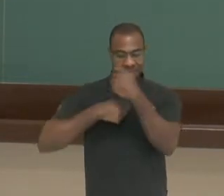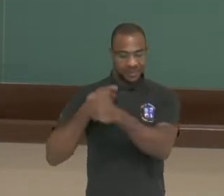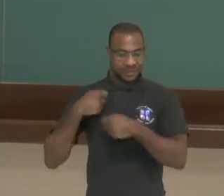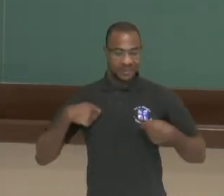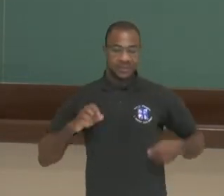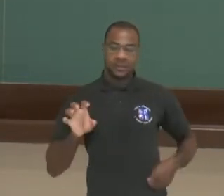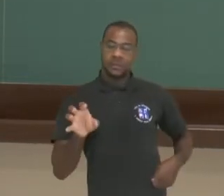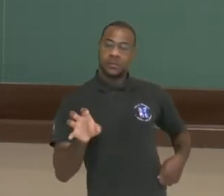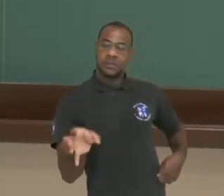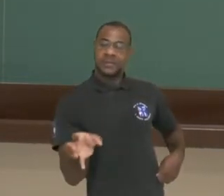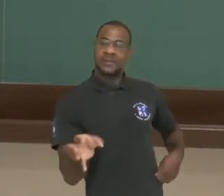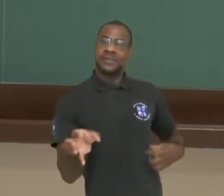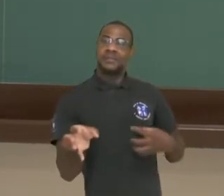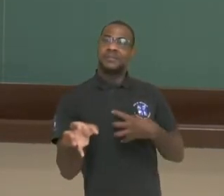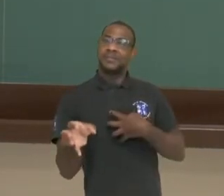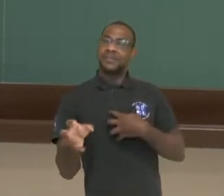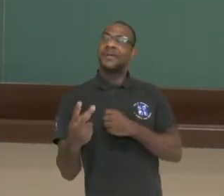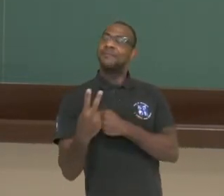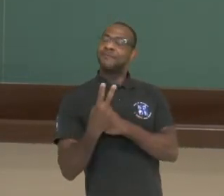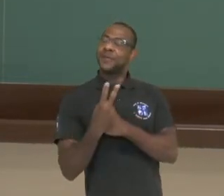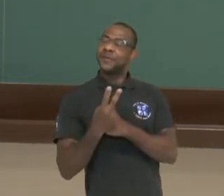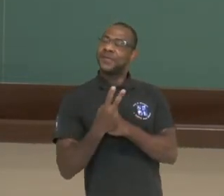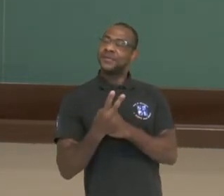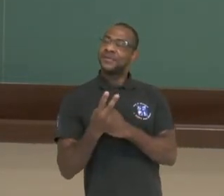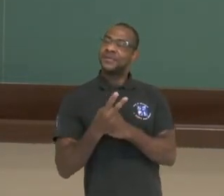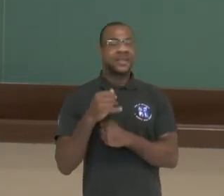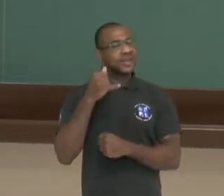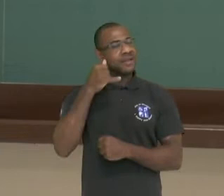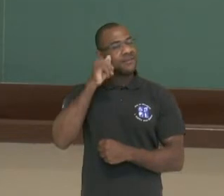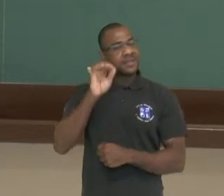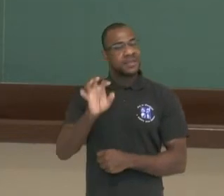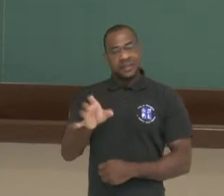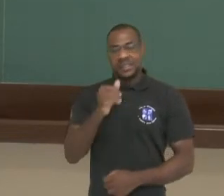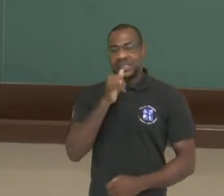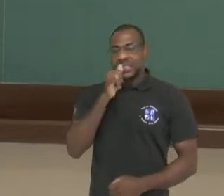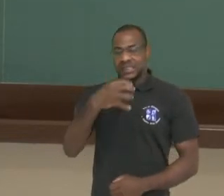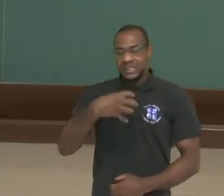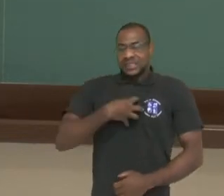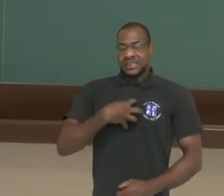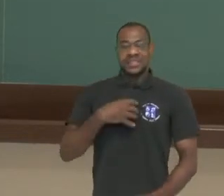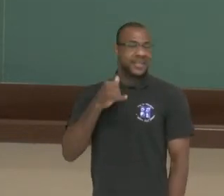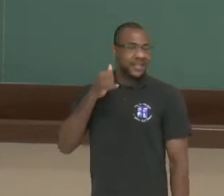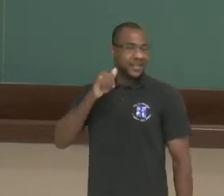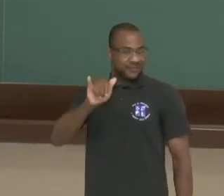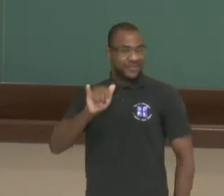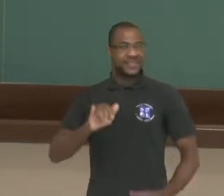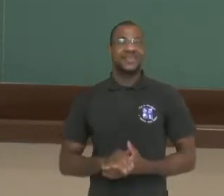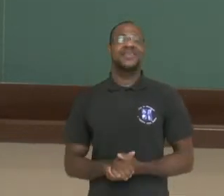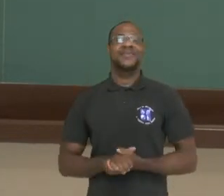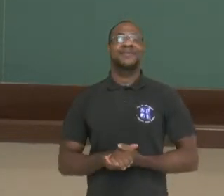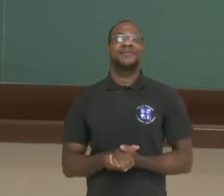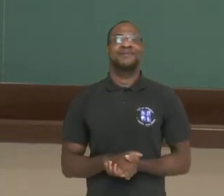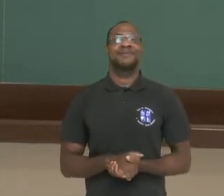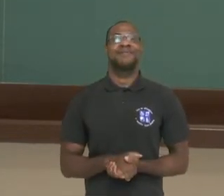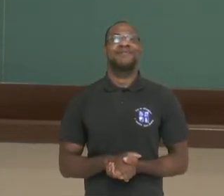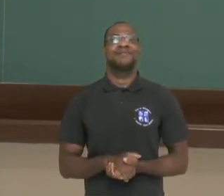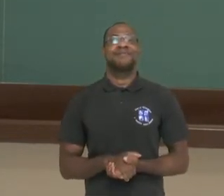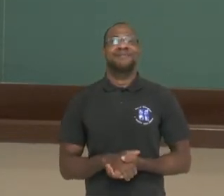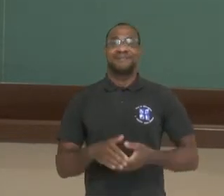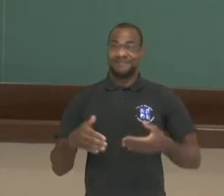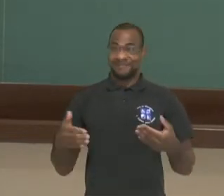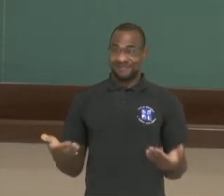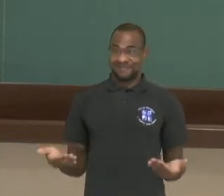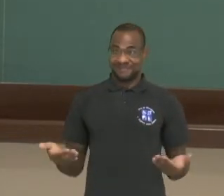com isso você vai estar protegido desses choquinhos, você não vai mais passar por essas sensações